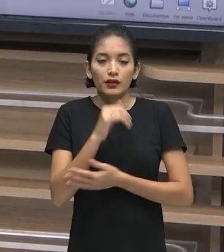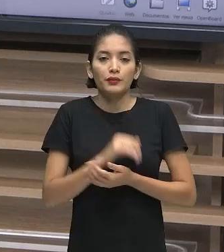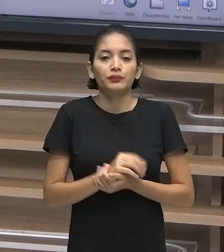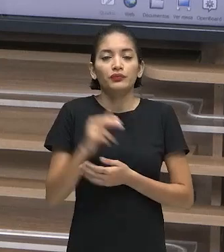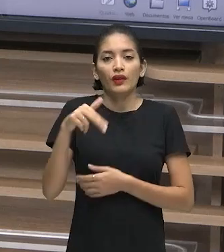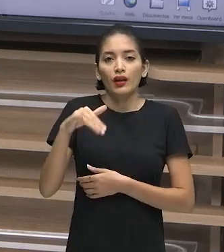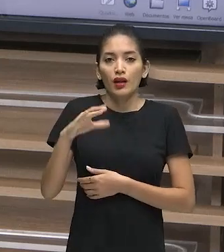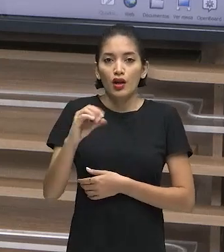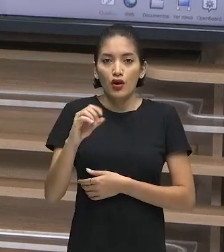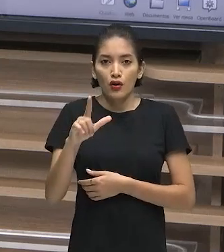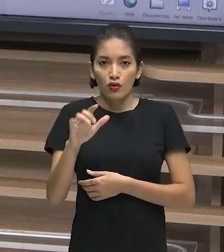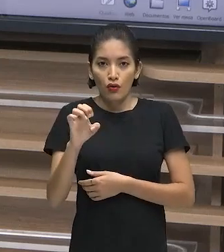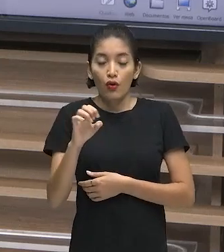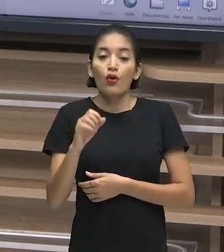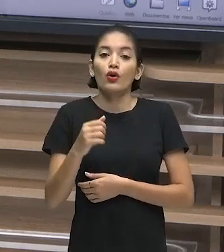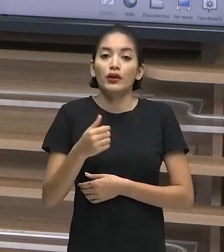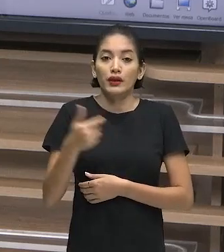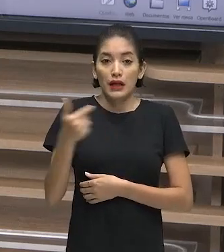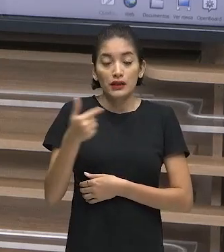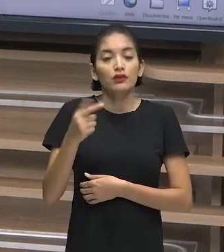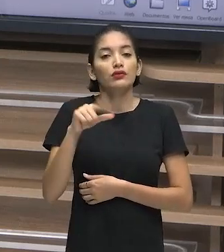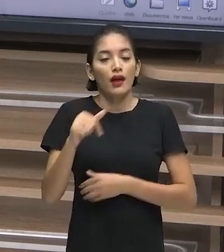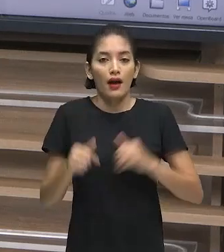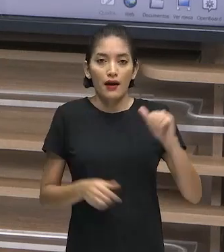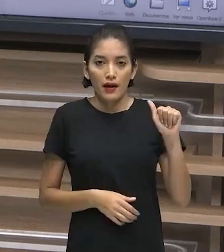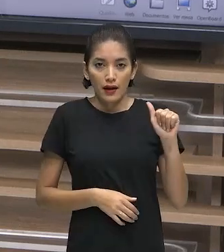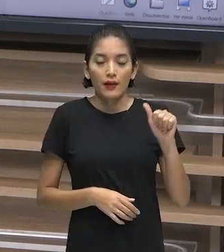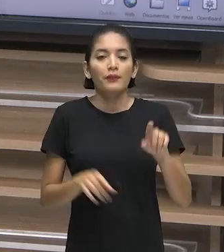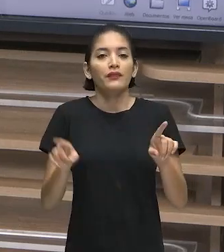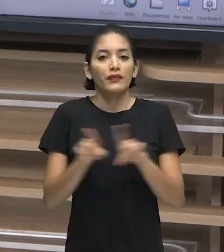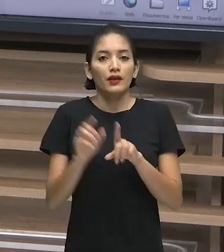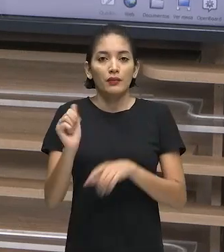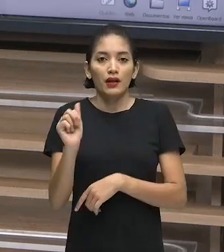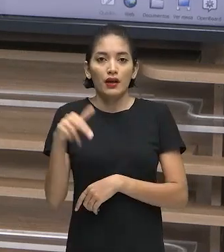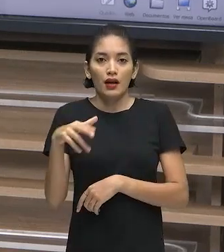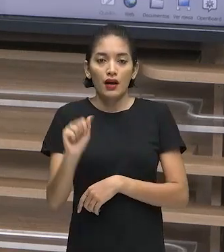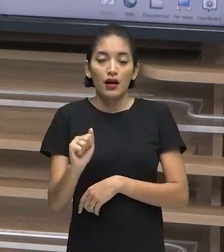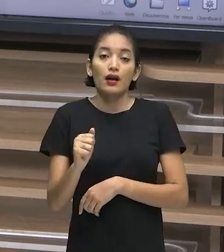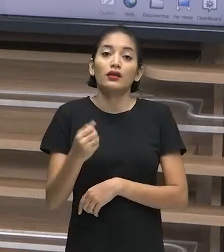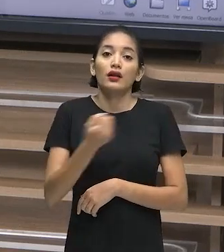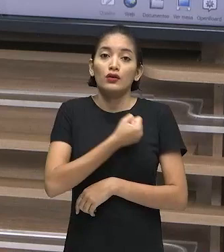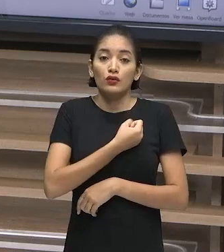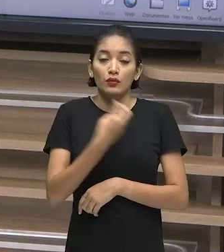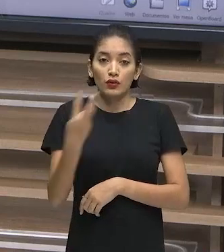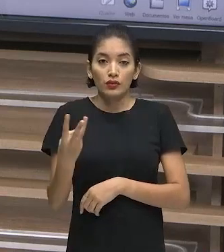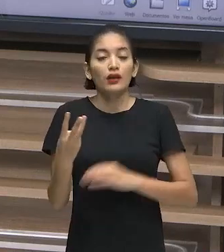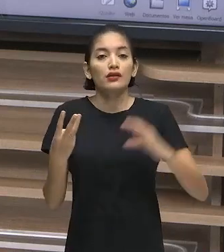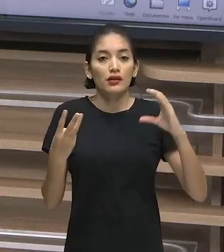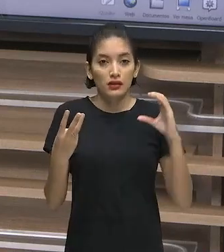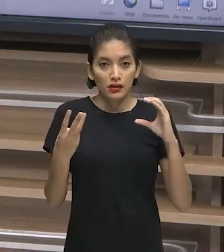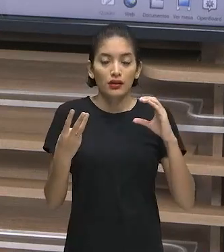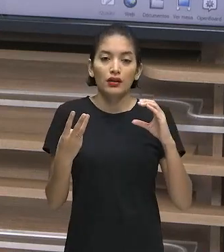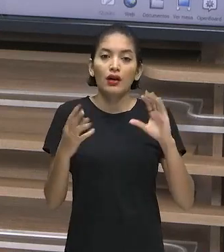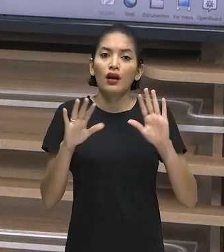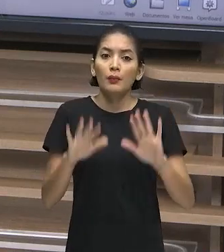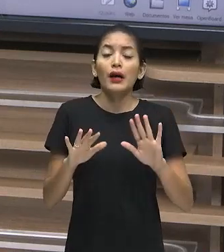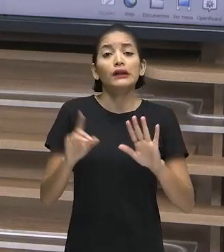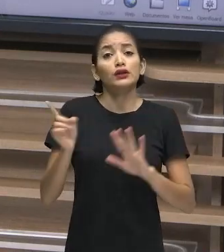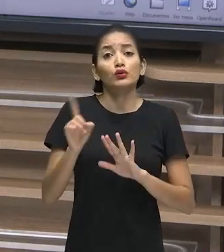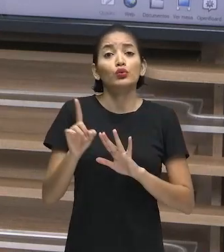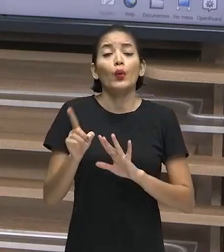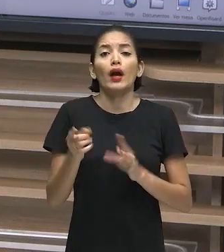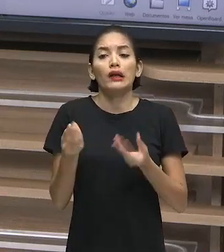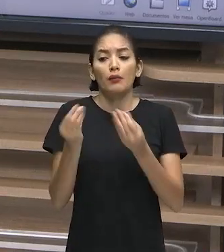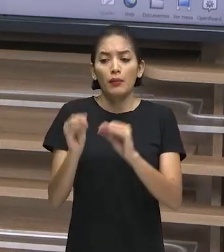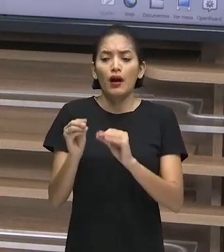aqui respondeu que na questão 2 é a letra A, a Ana Clara respondeu que na questão 3 é a letra C, só que não era uma questão de